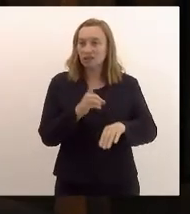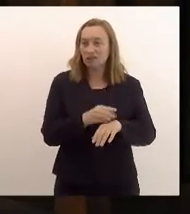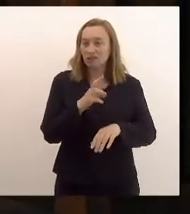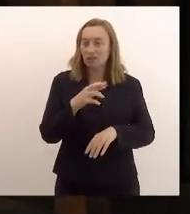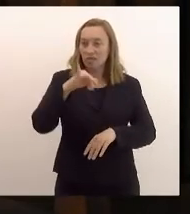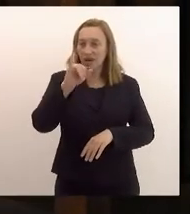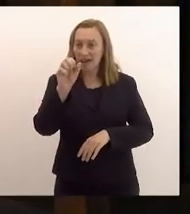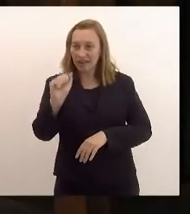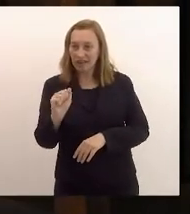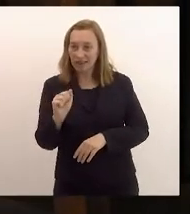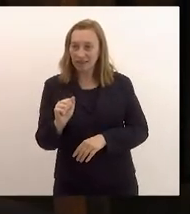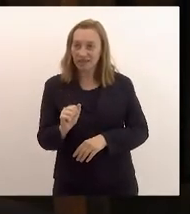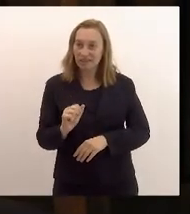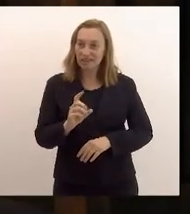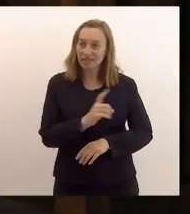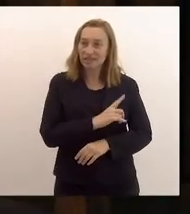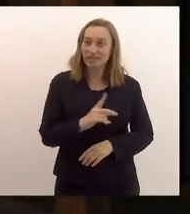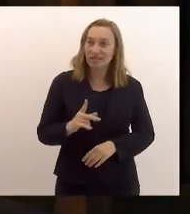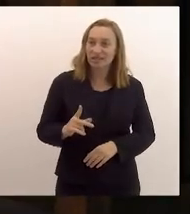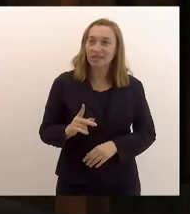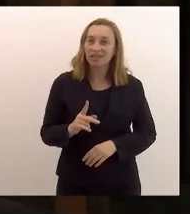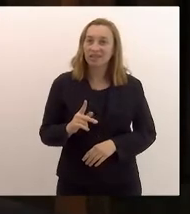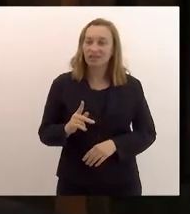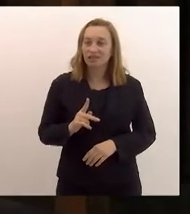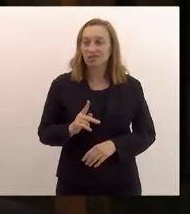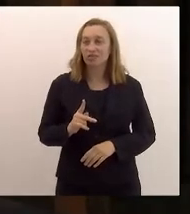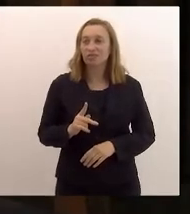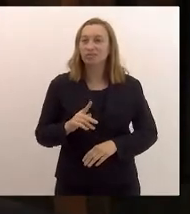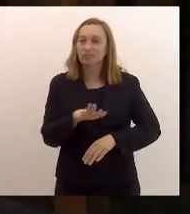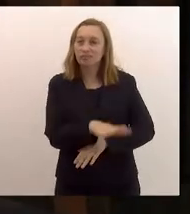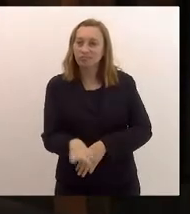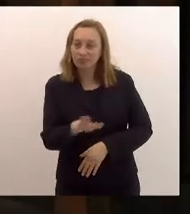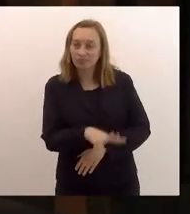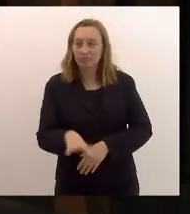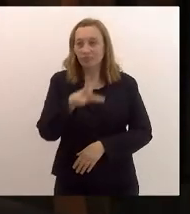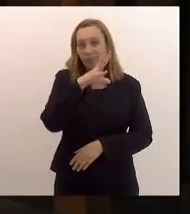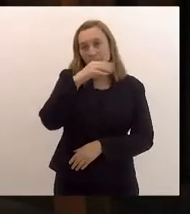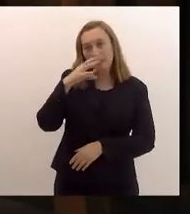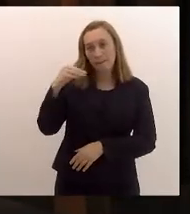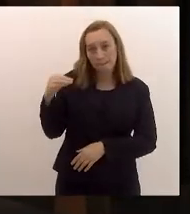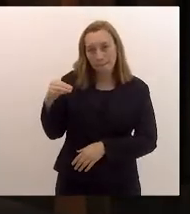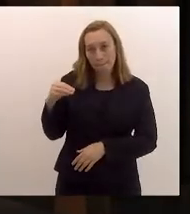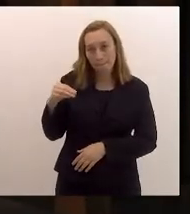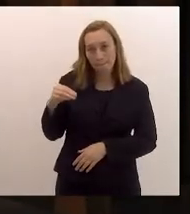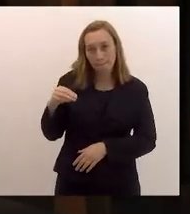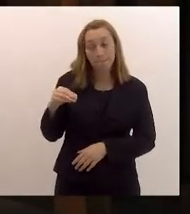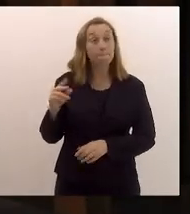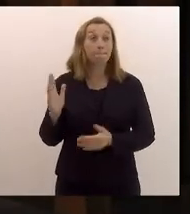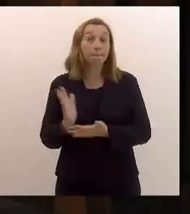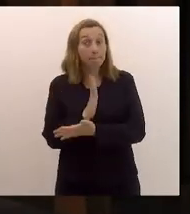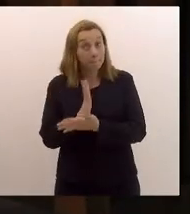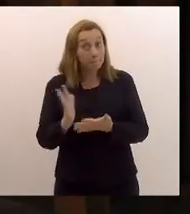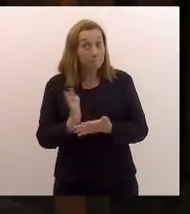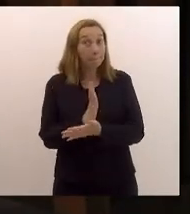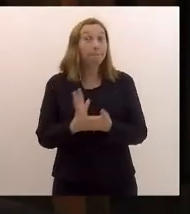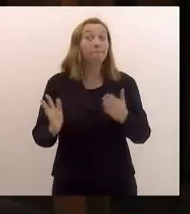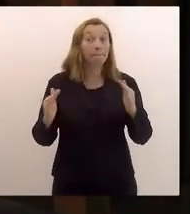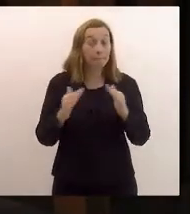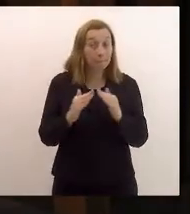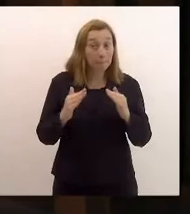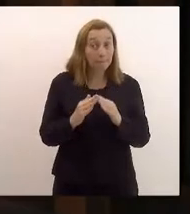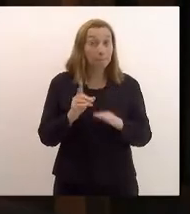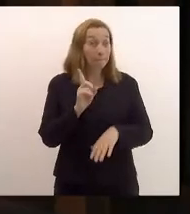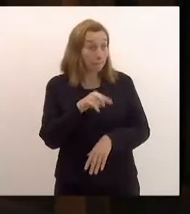que é aí na defesa das crianças e do Adolescente e que as muitas das vezes nesta